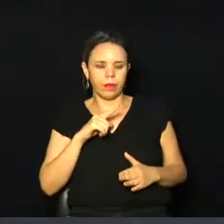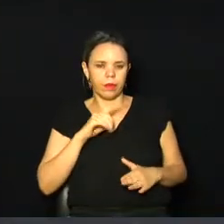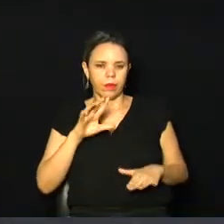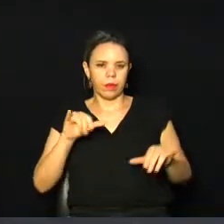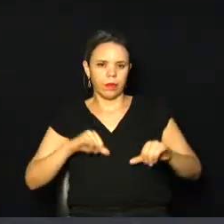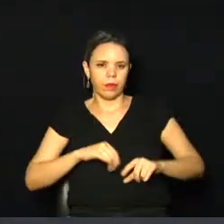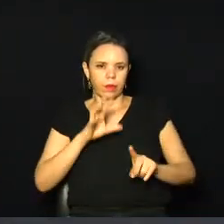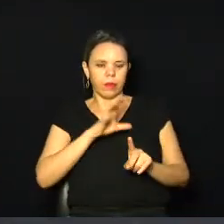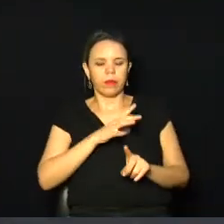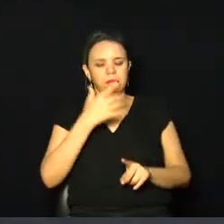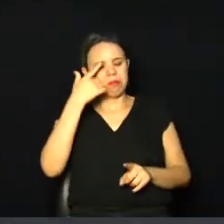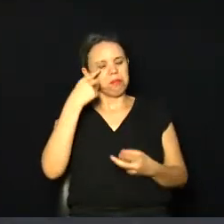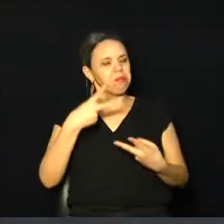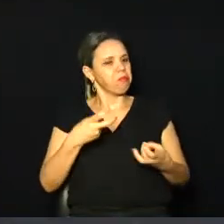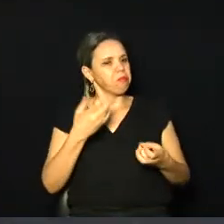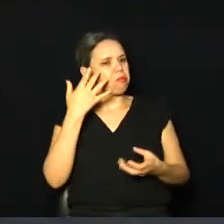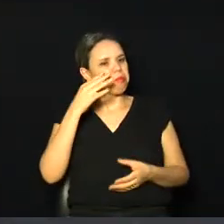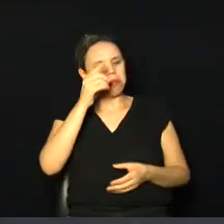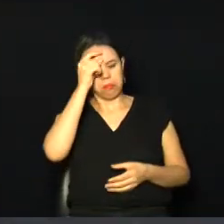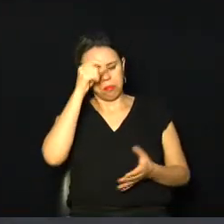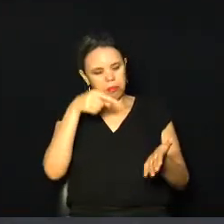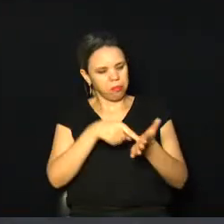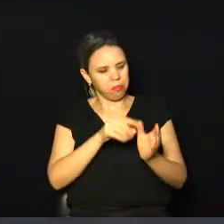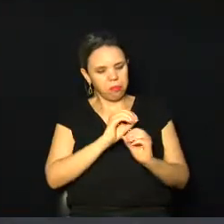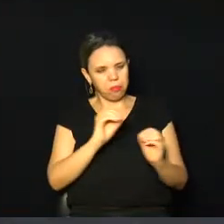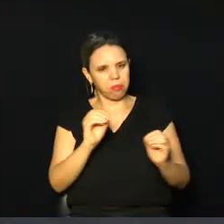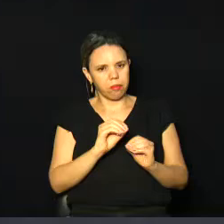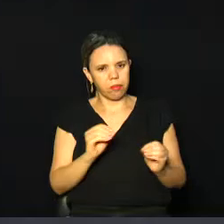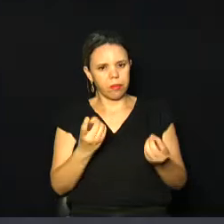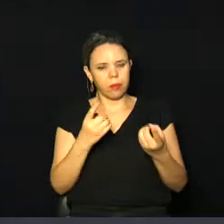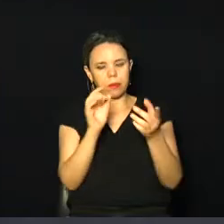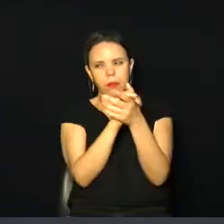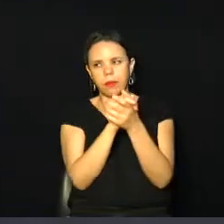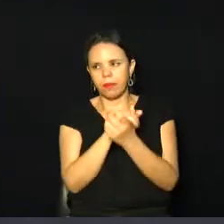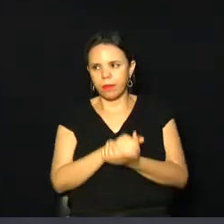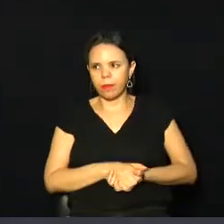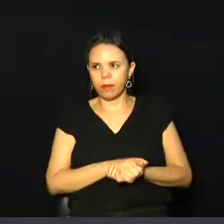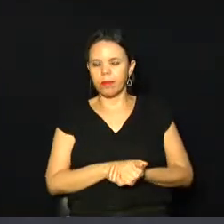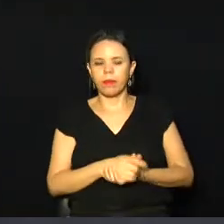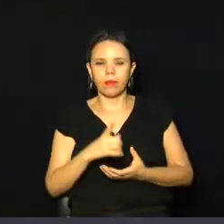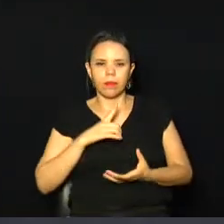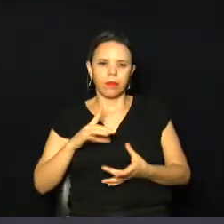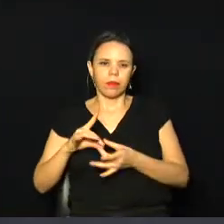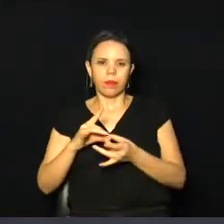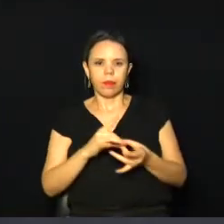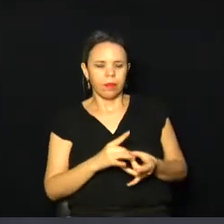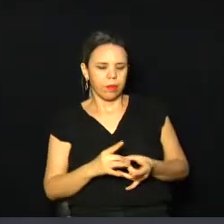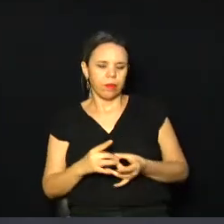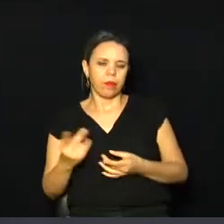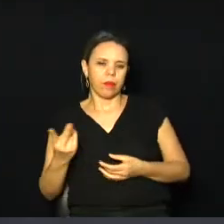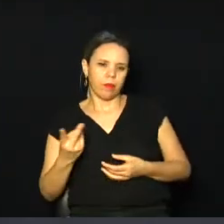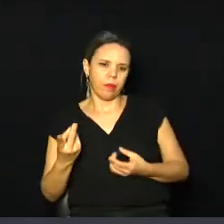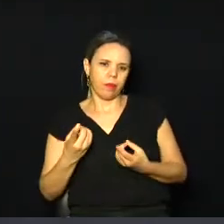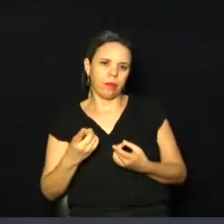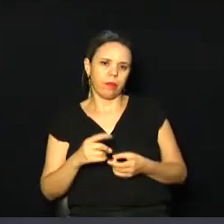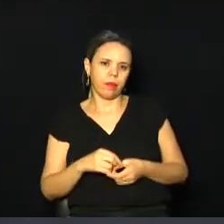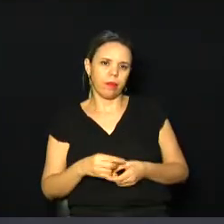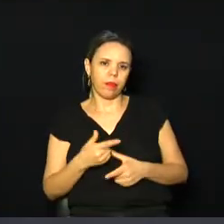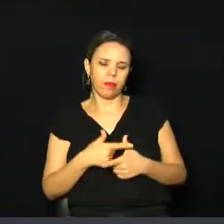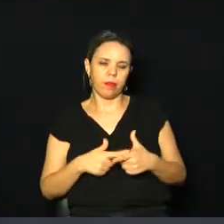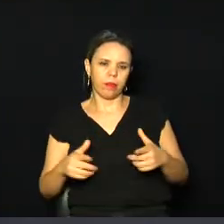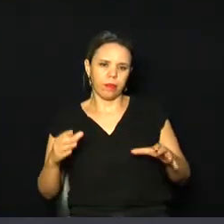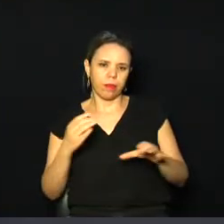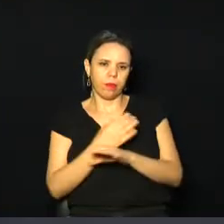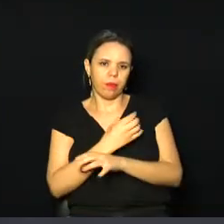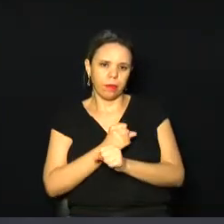essa violência e não sabe nem denunciar. Às vezes no casamento tem a comunhão entre eles, comunhão parcial ou total,